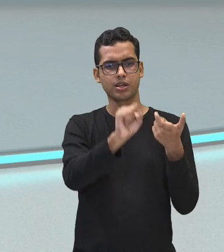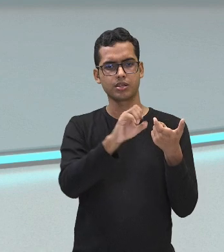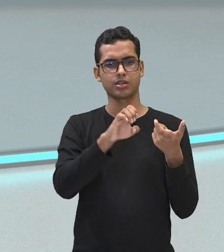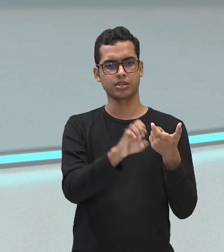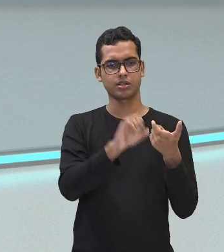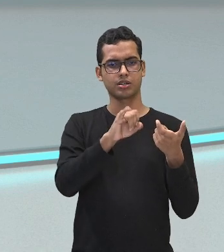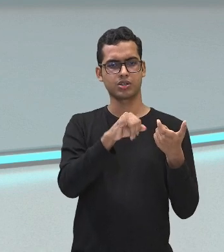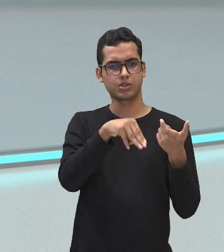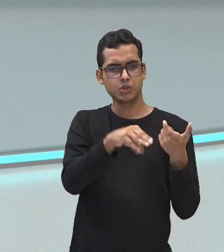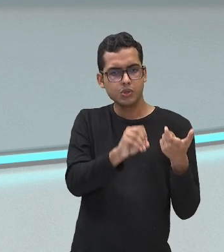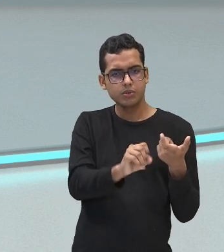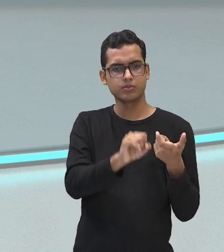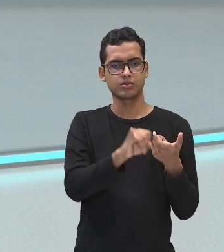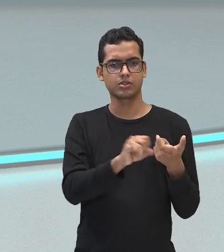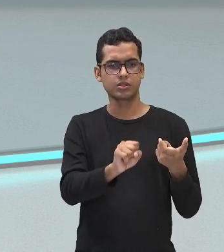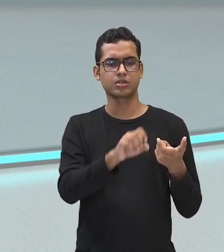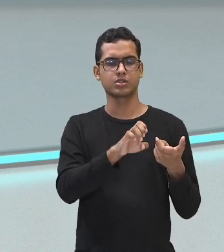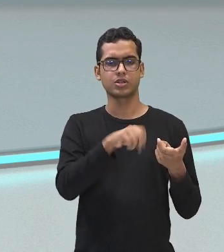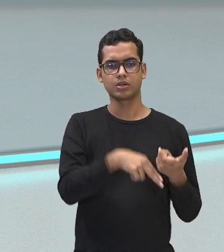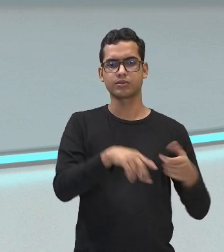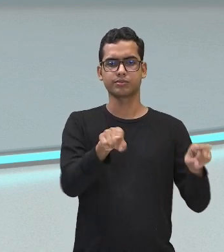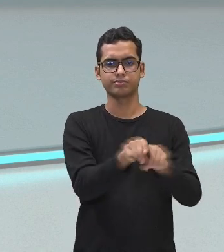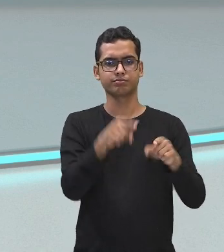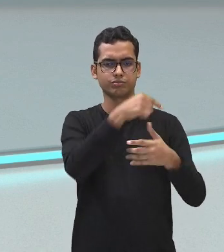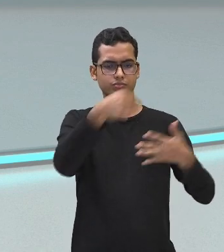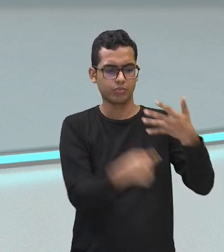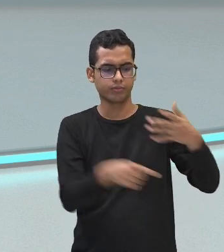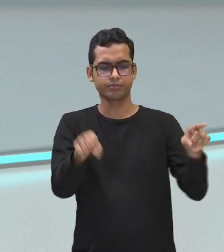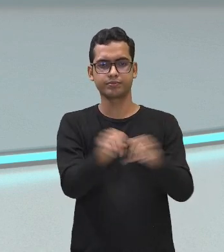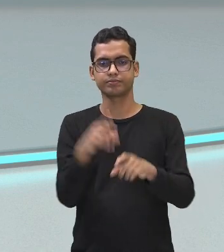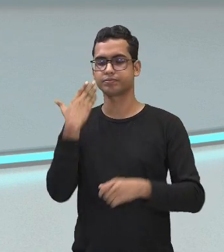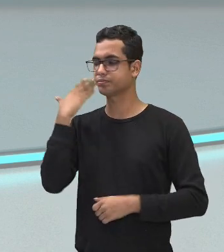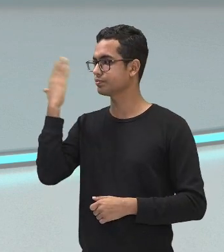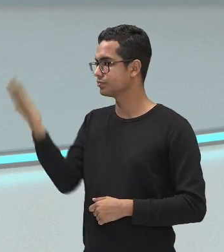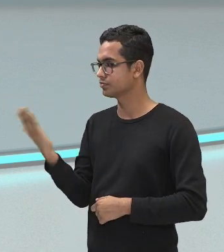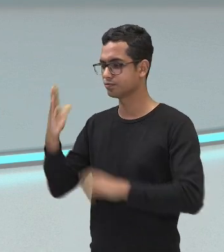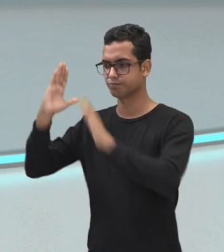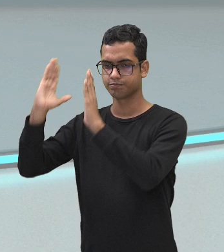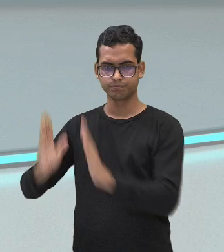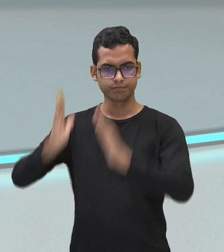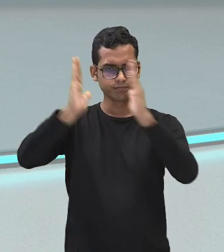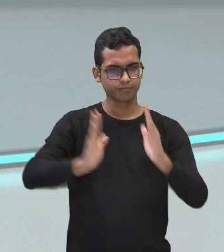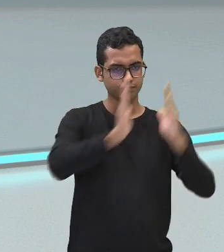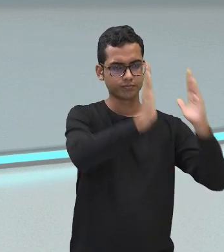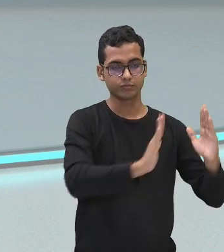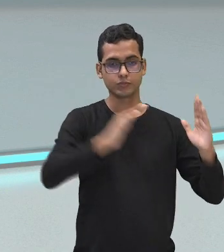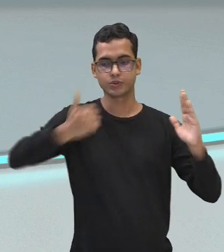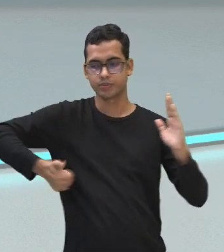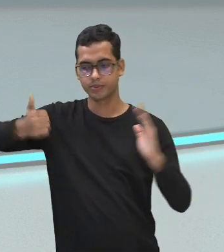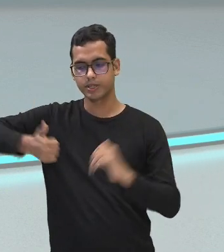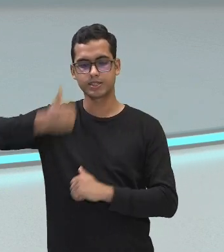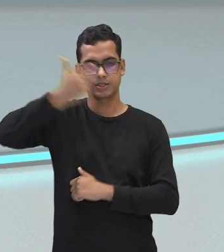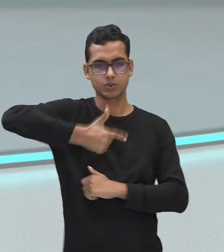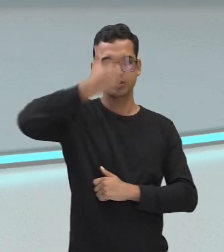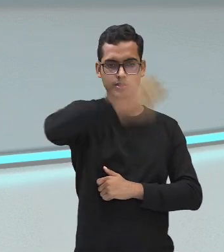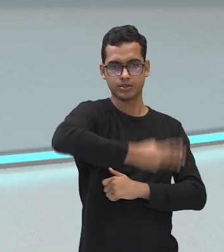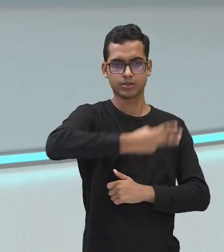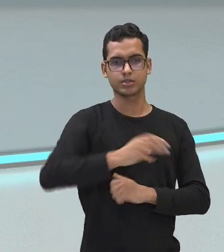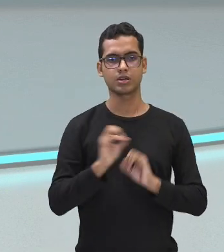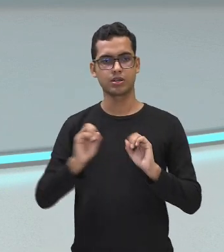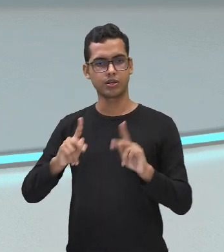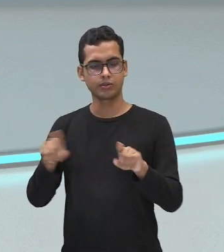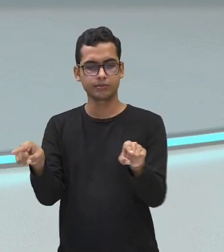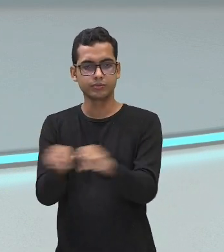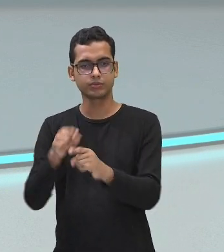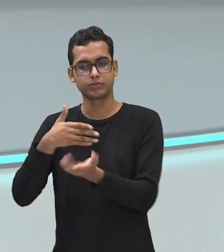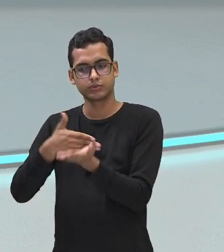as terminações. Lembram que nós tiramos a conjugação e a gente vai acrescentar essas